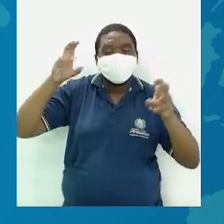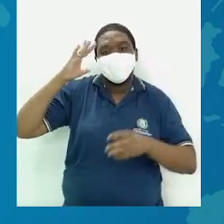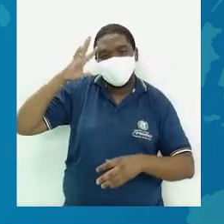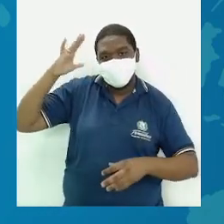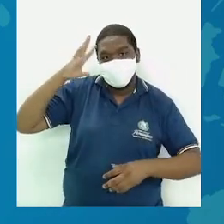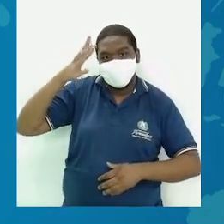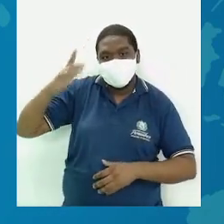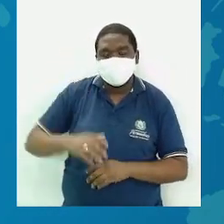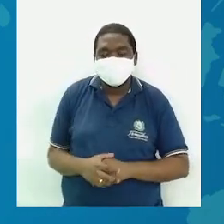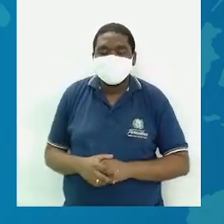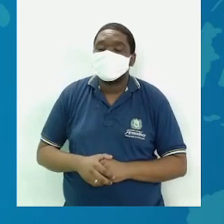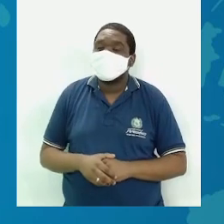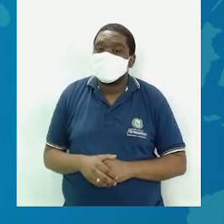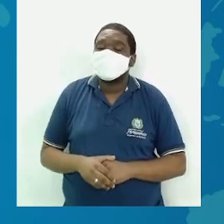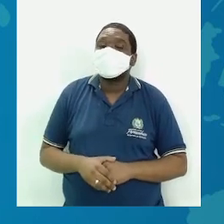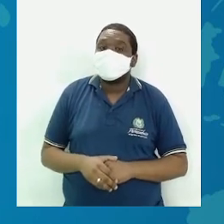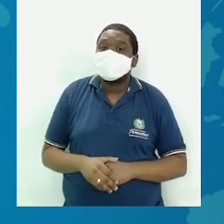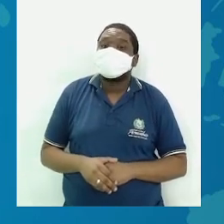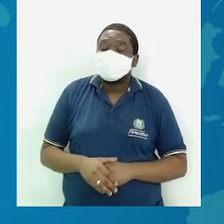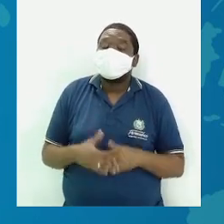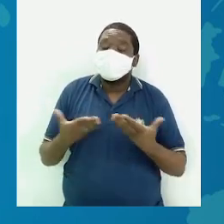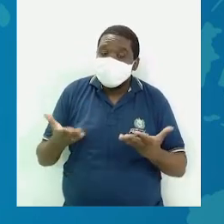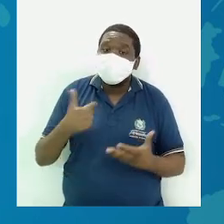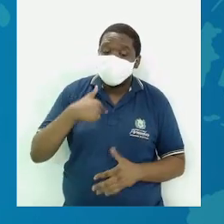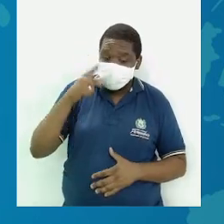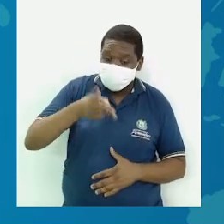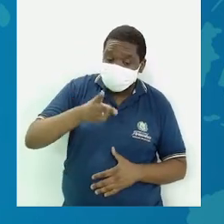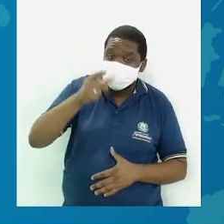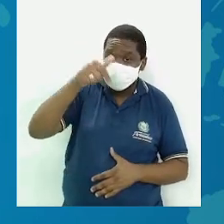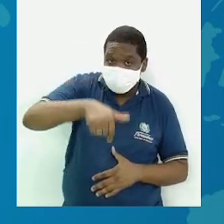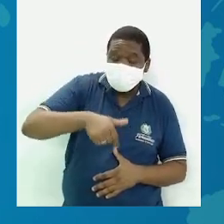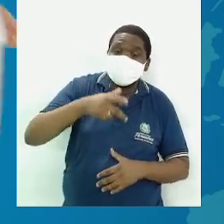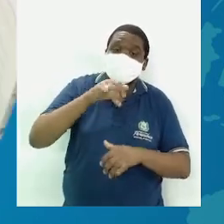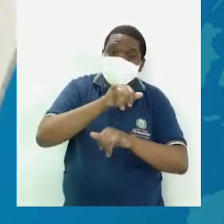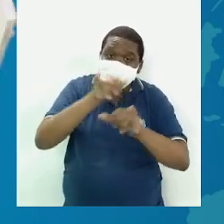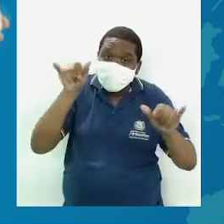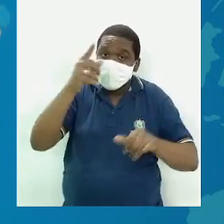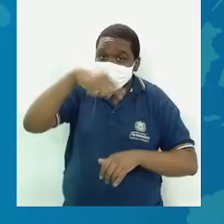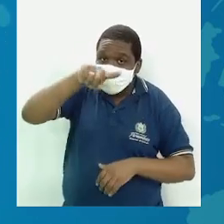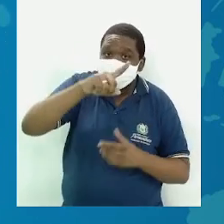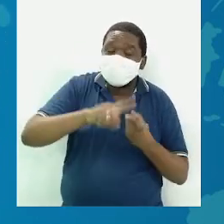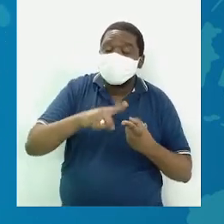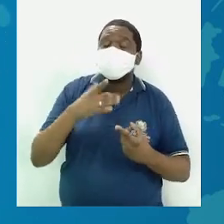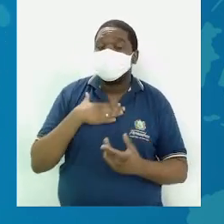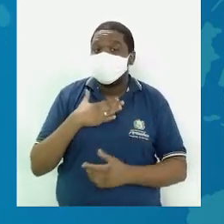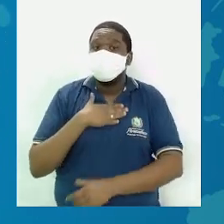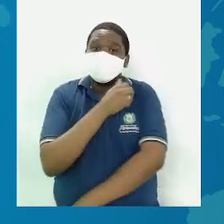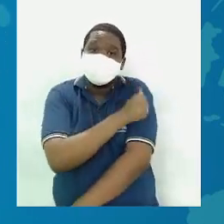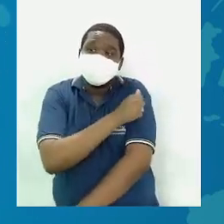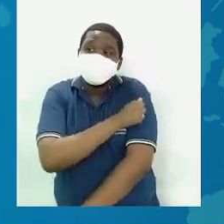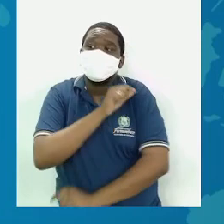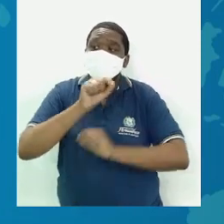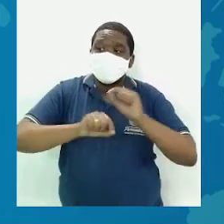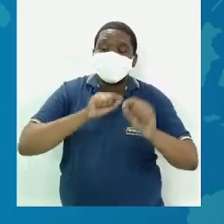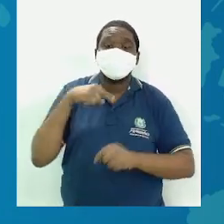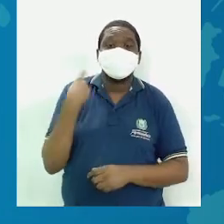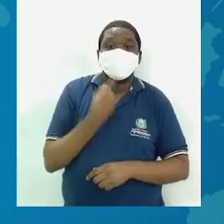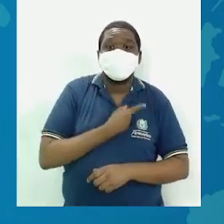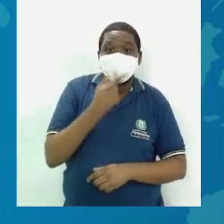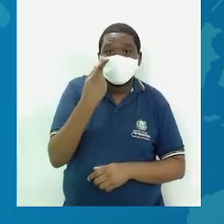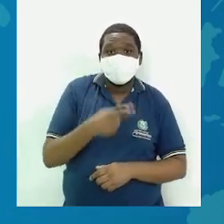filosofia. Lembrem-se, o que eu gosto sempre de dizer, não só a vocês, como aos meus estudantes também. Nós estamos